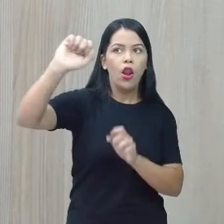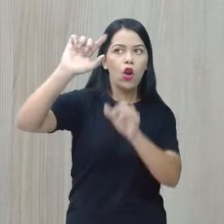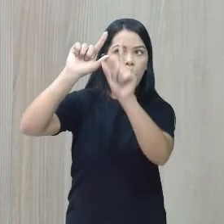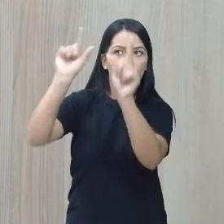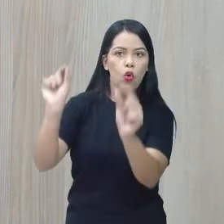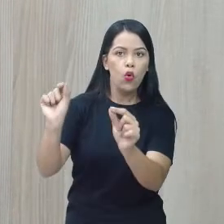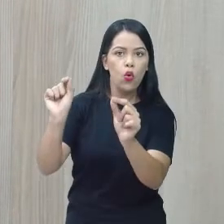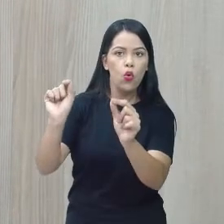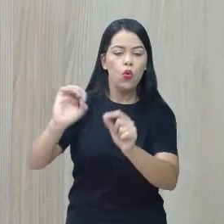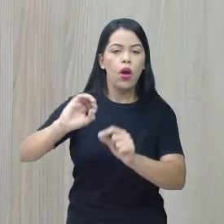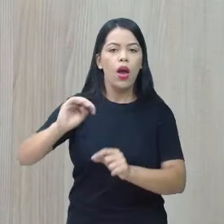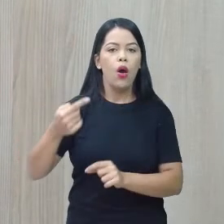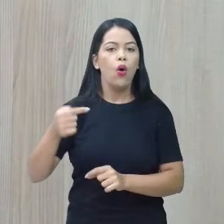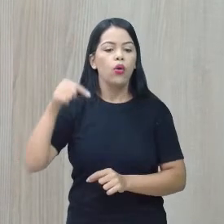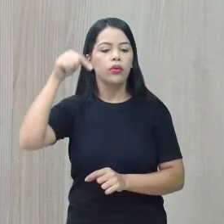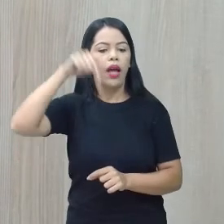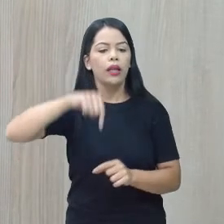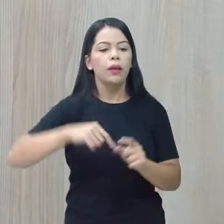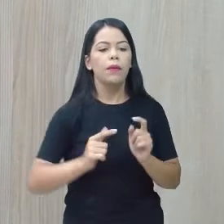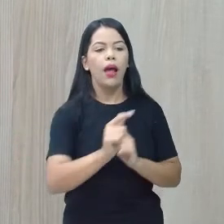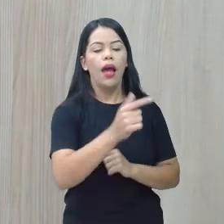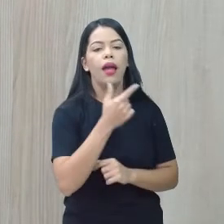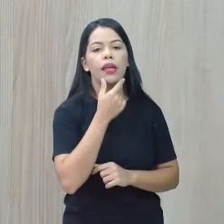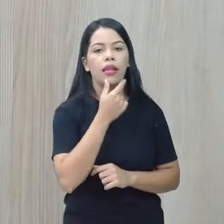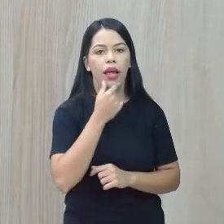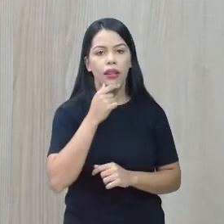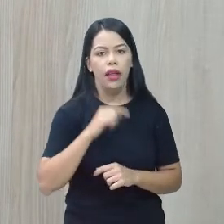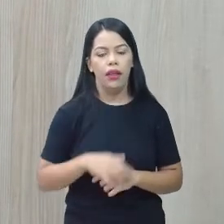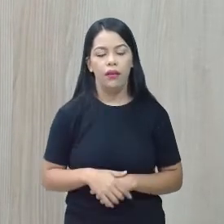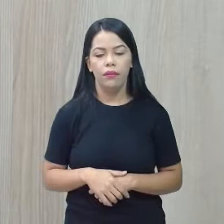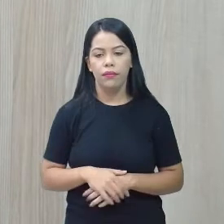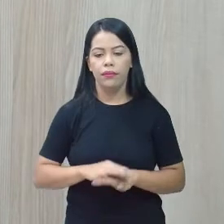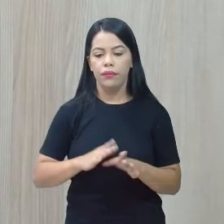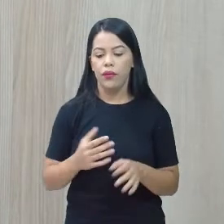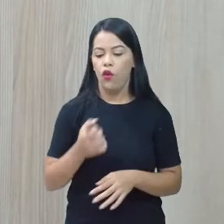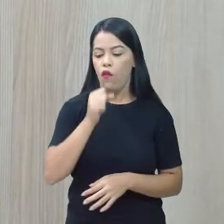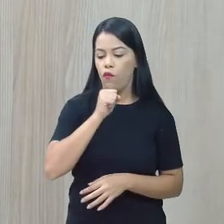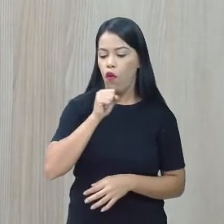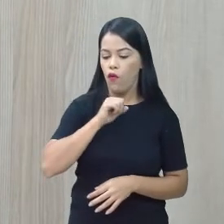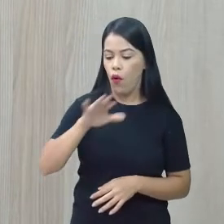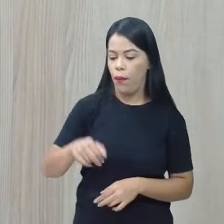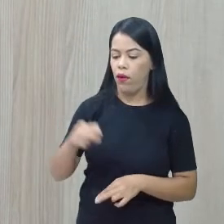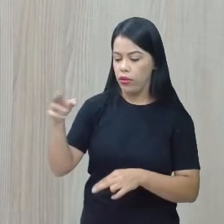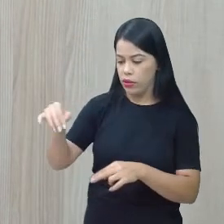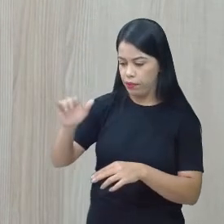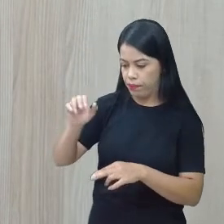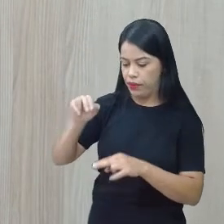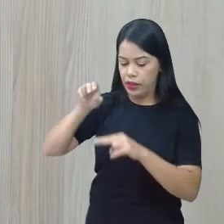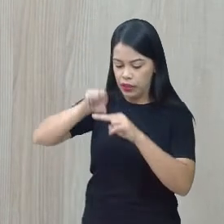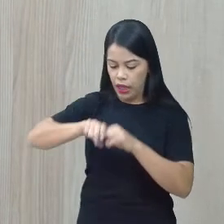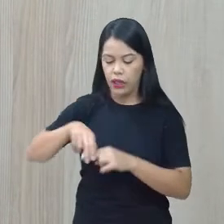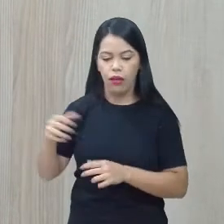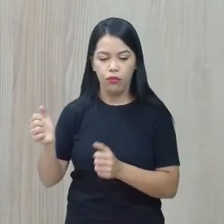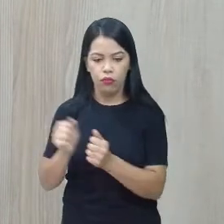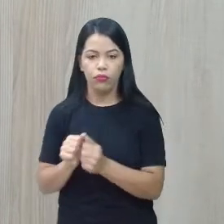é daqui para a Inglaterra? Oxê. Aí o avô pegou essa criança, sente aqui, meu filho.